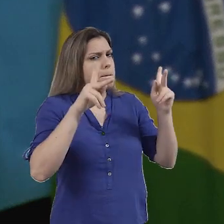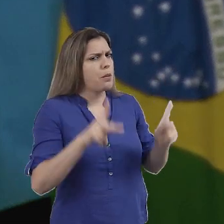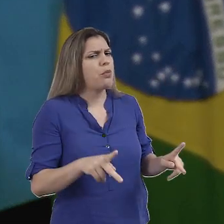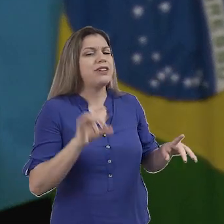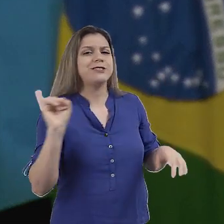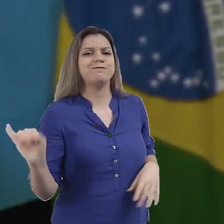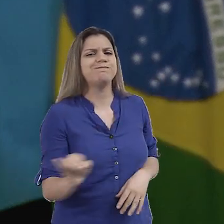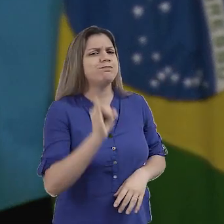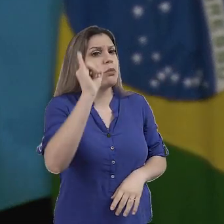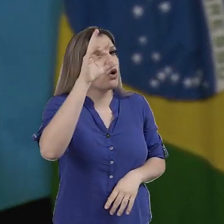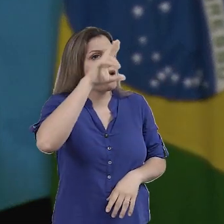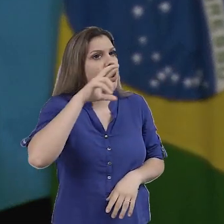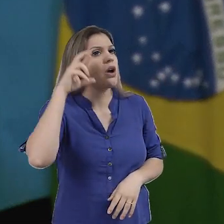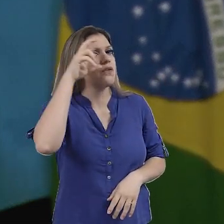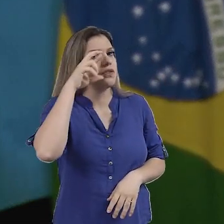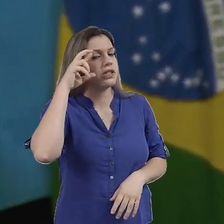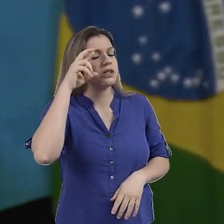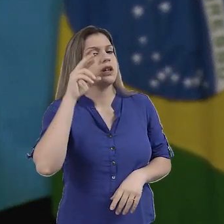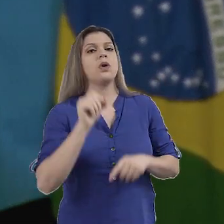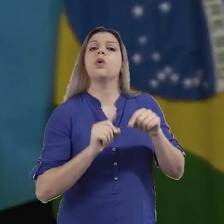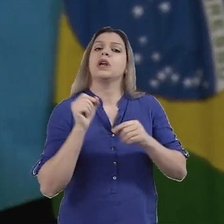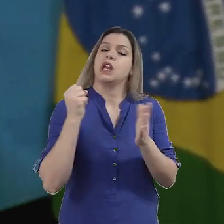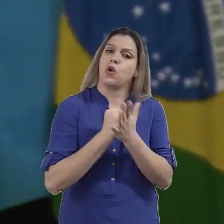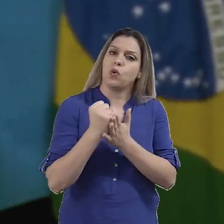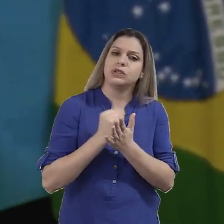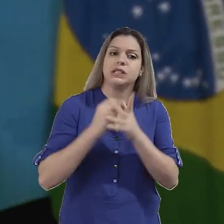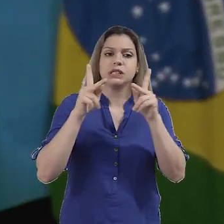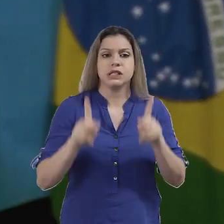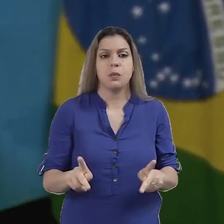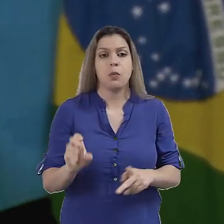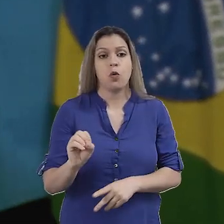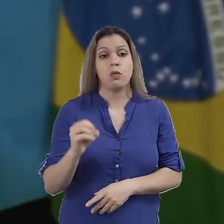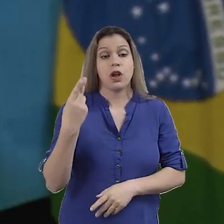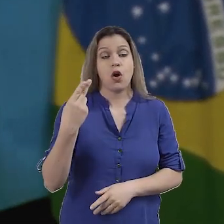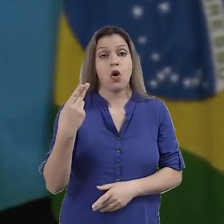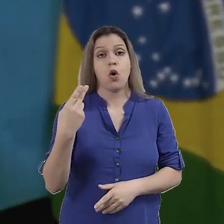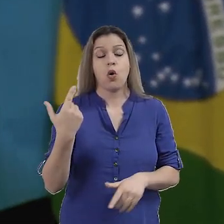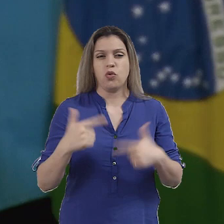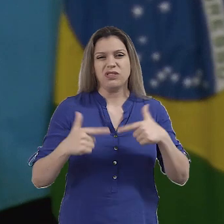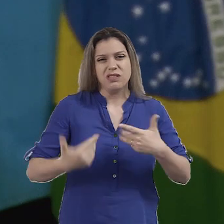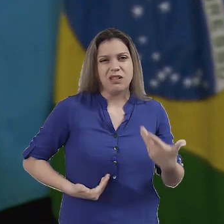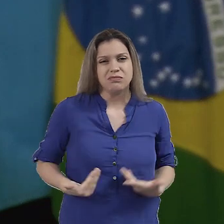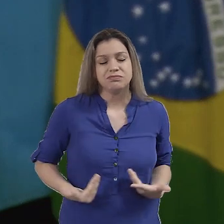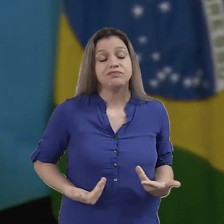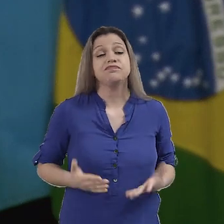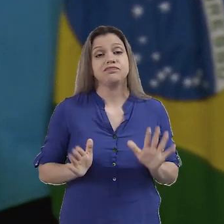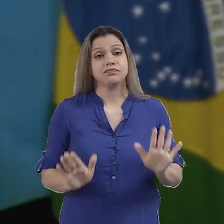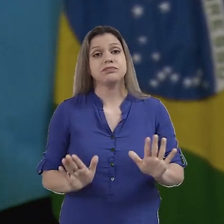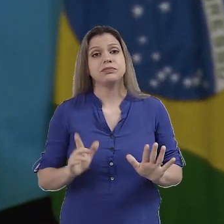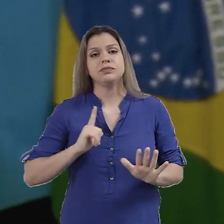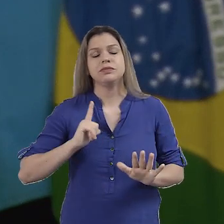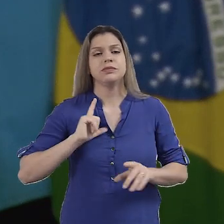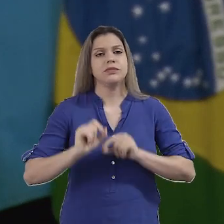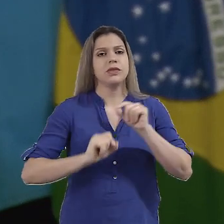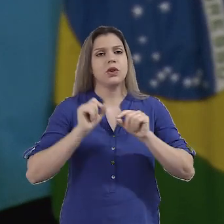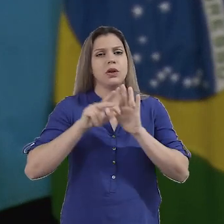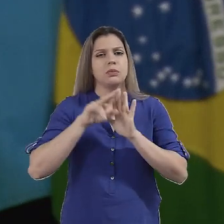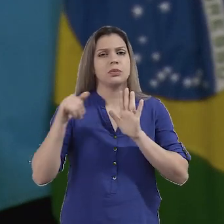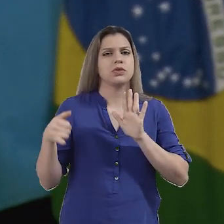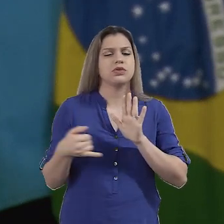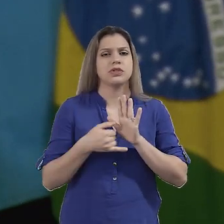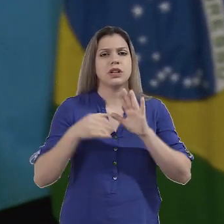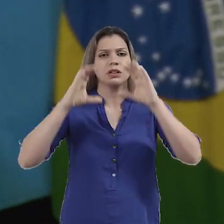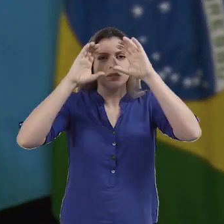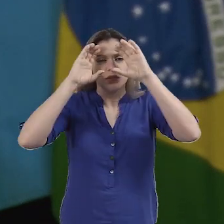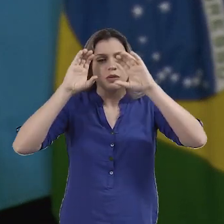a população é essencial na fiscalização, seja de uma contratação pública ou da prestação de serviço em si. E um dos